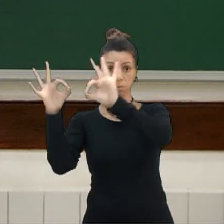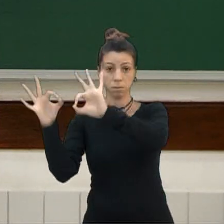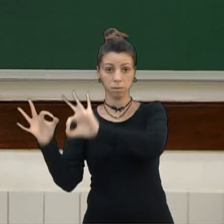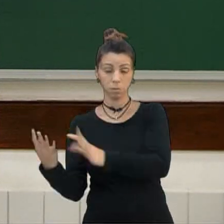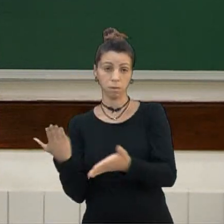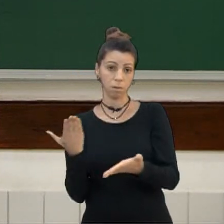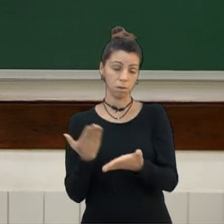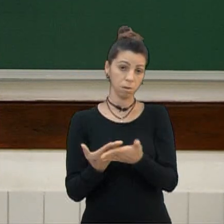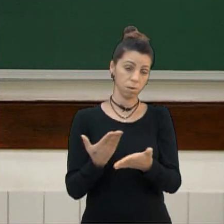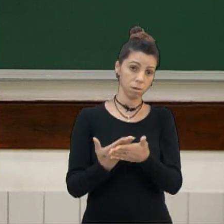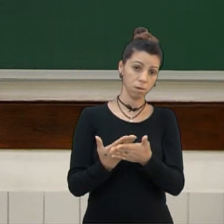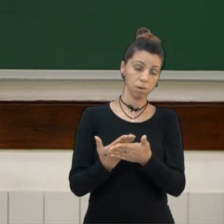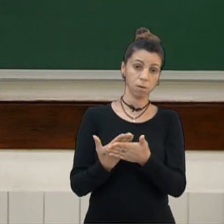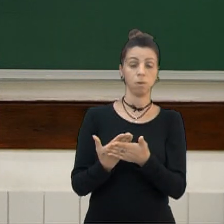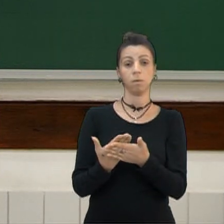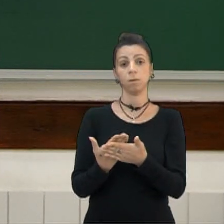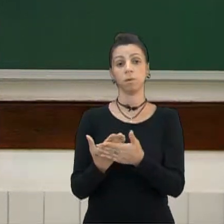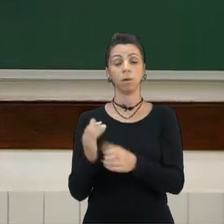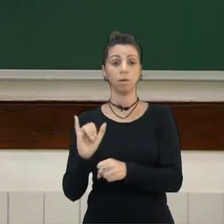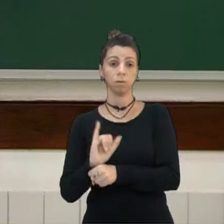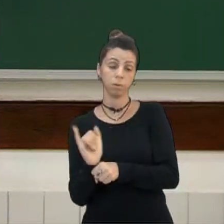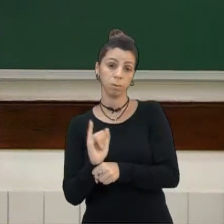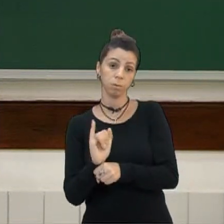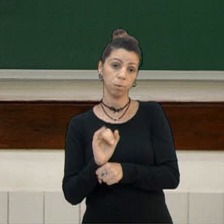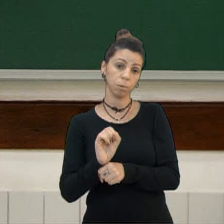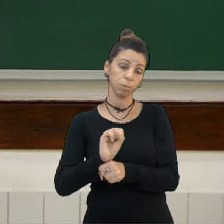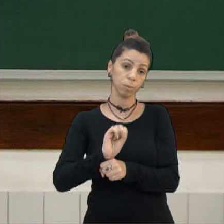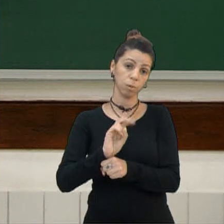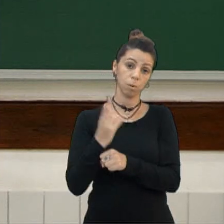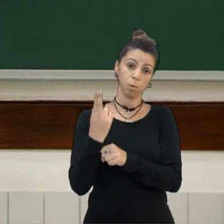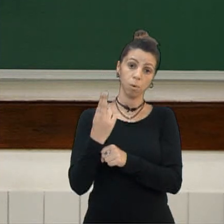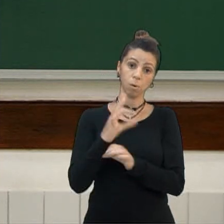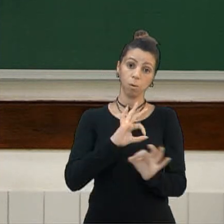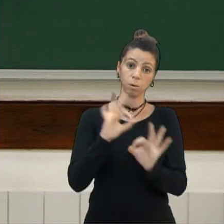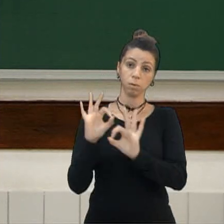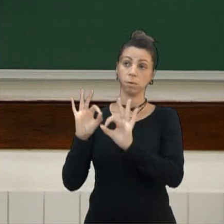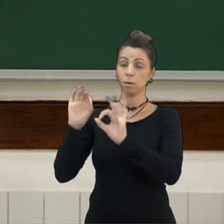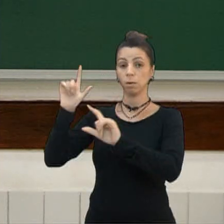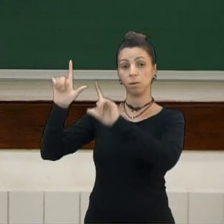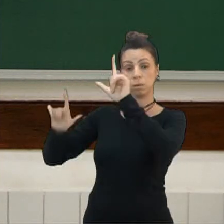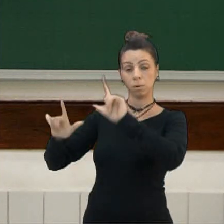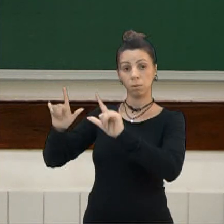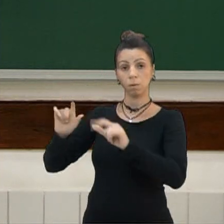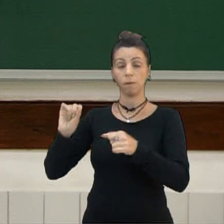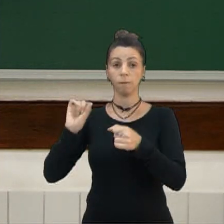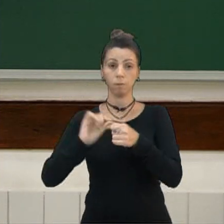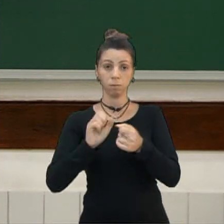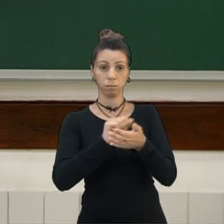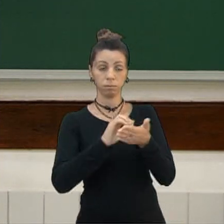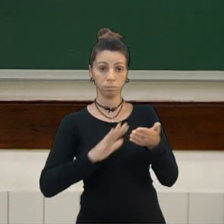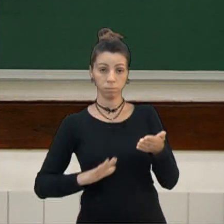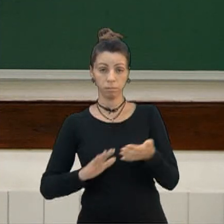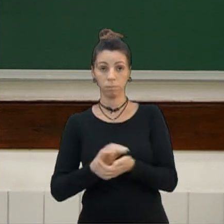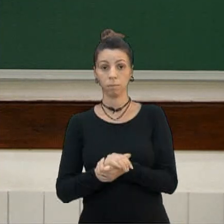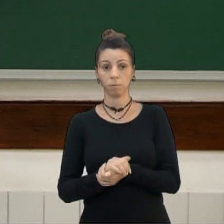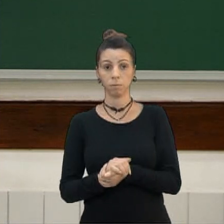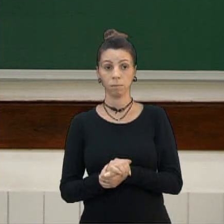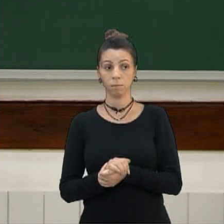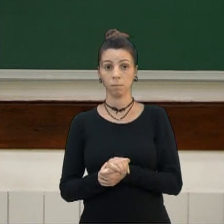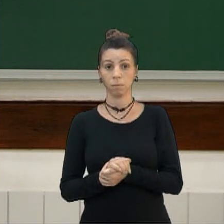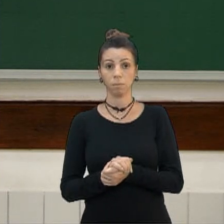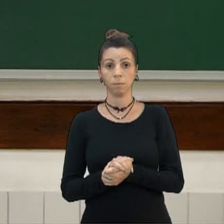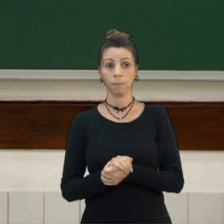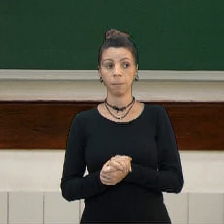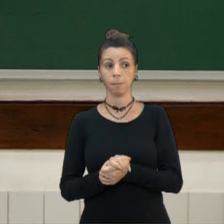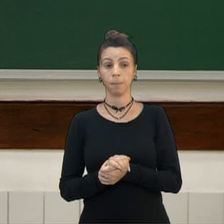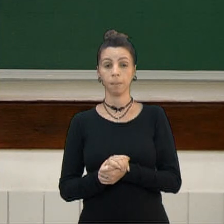no YouTube ou na televisão, façam as atividades novamente, né, e entreguem